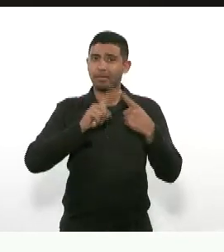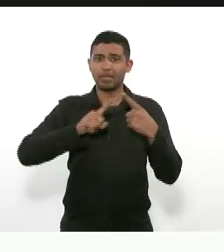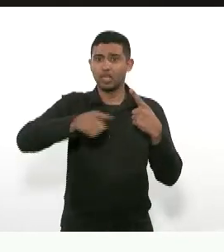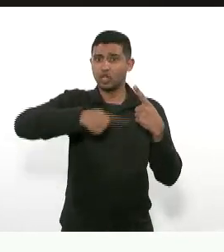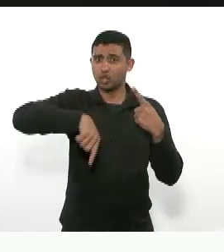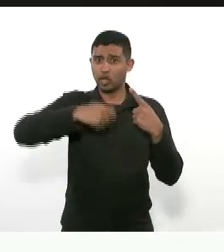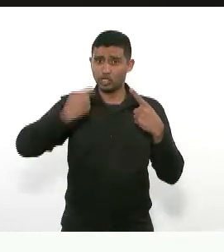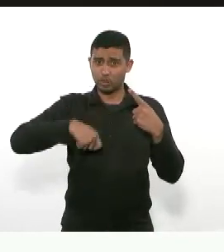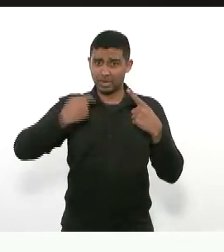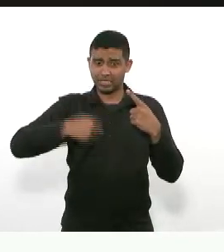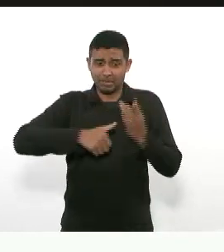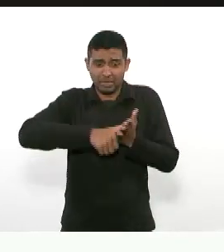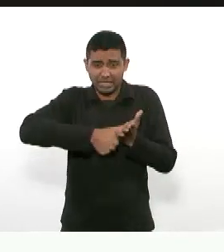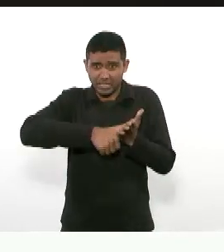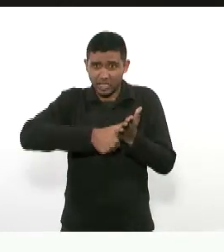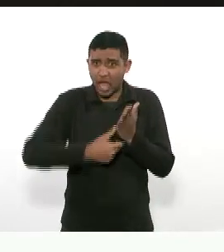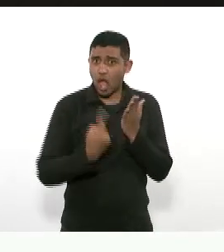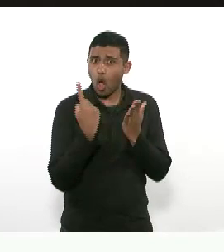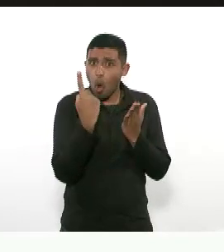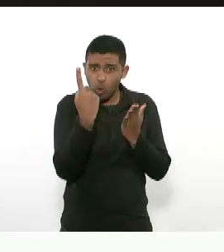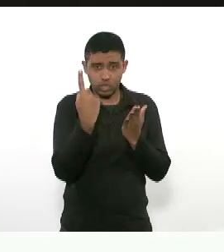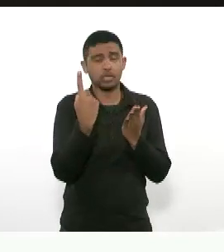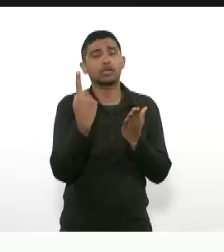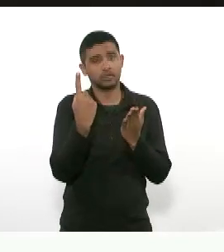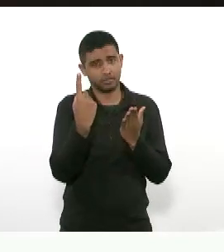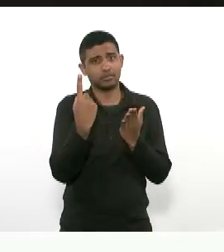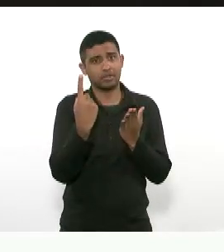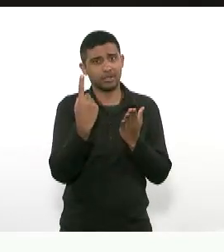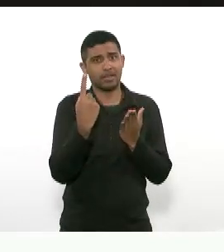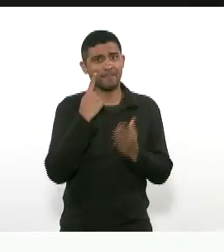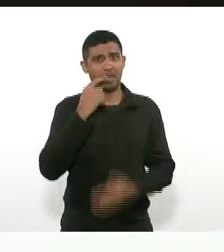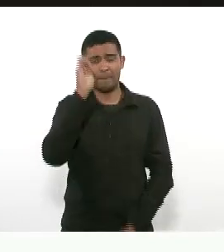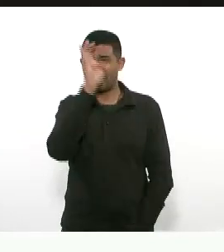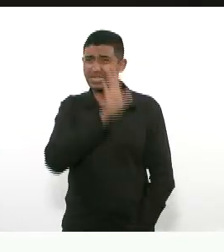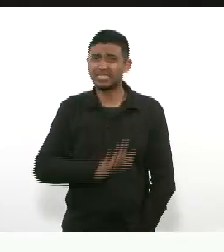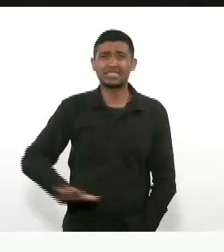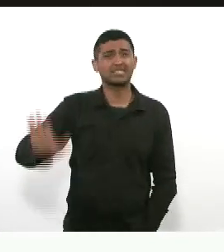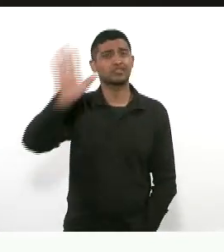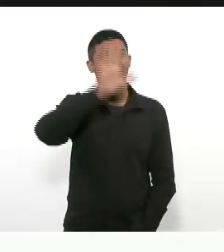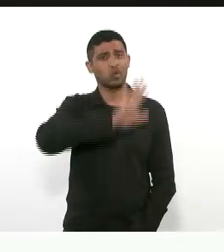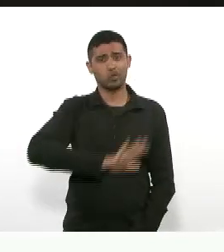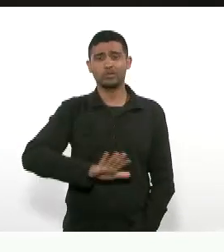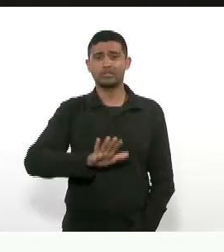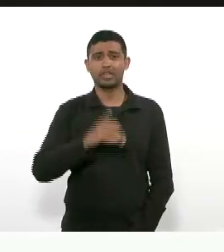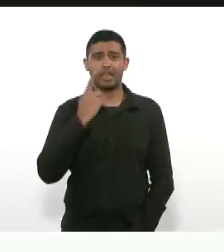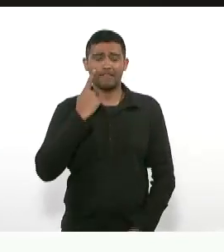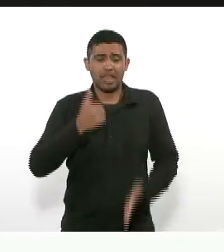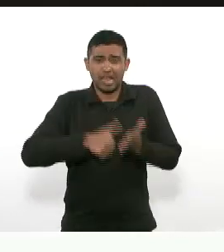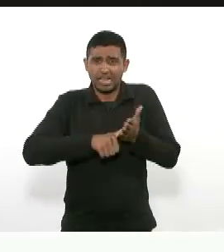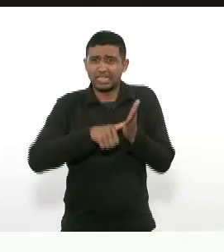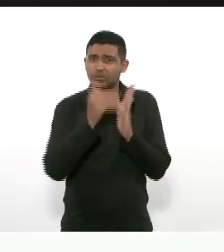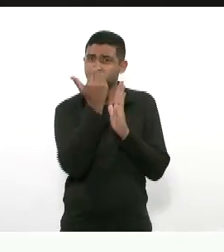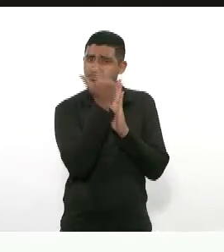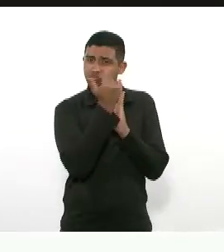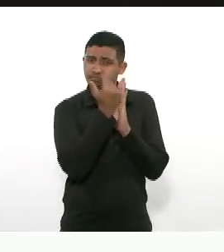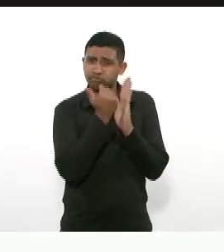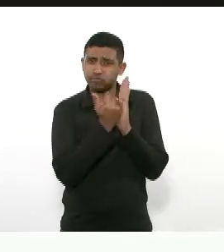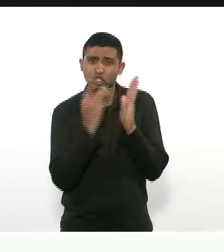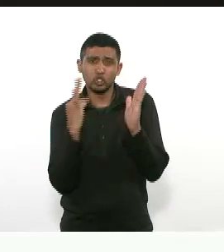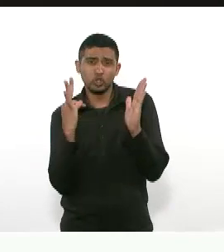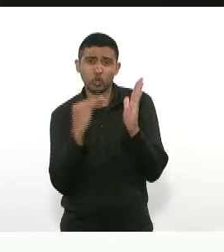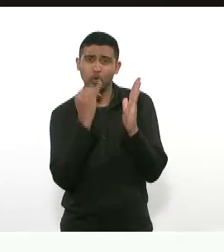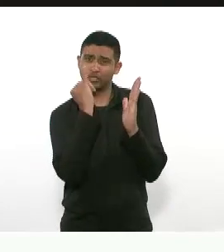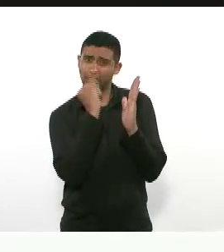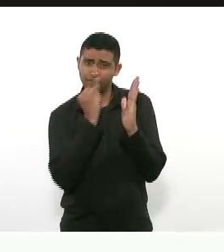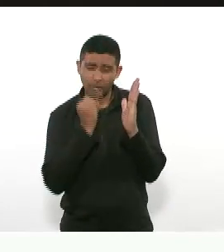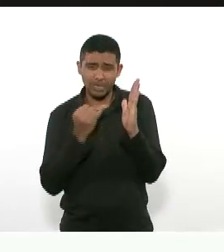de identidade única que fosse nacional e que ela contivesse todos os dados ali de